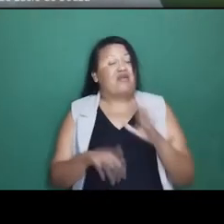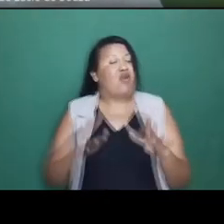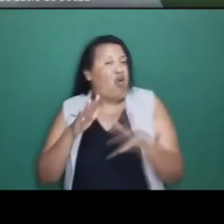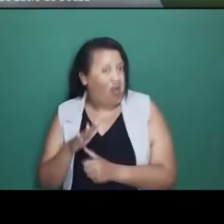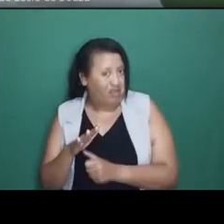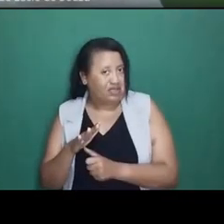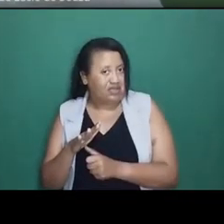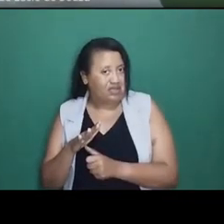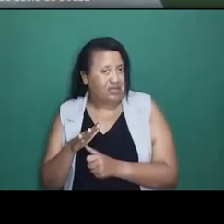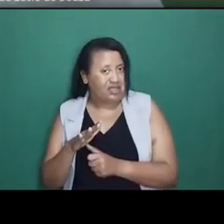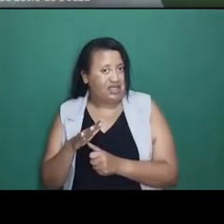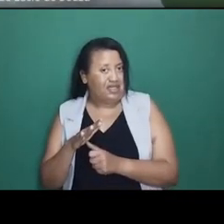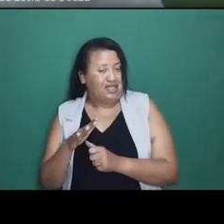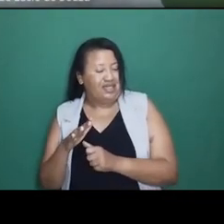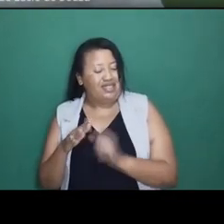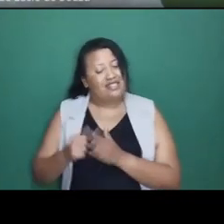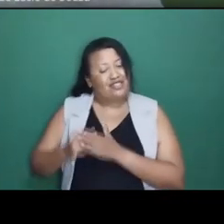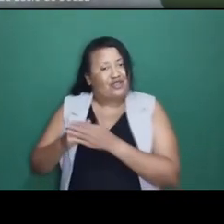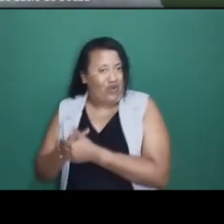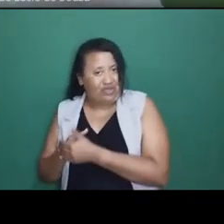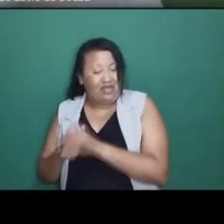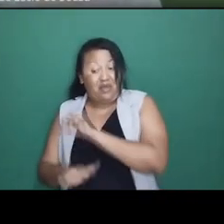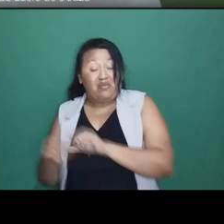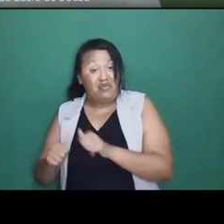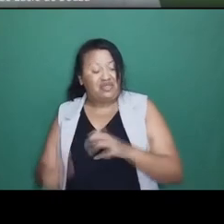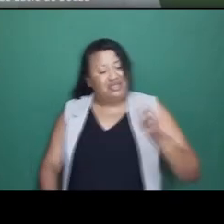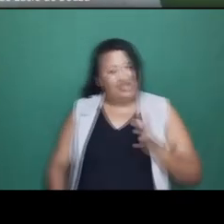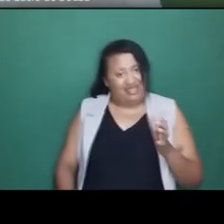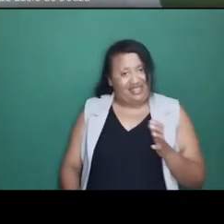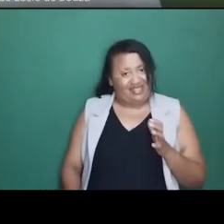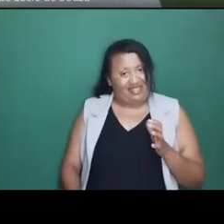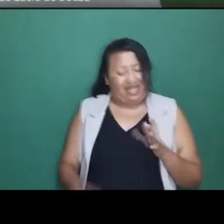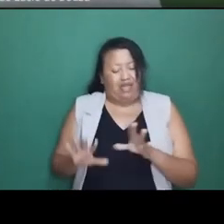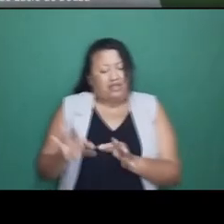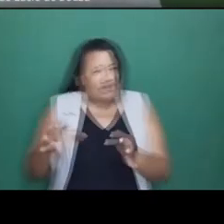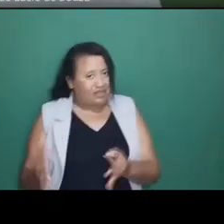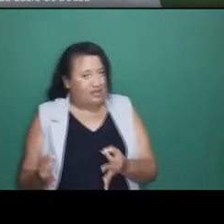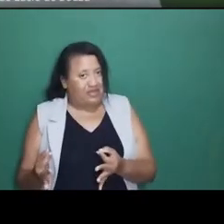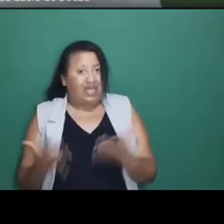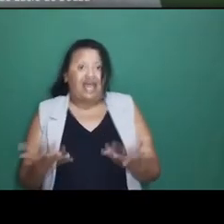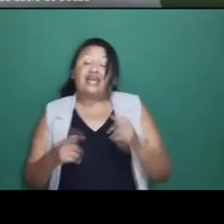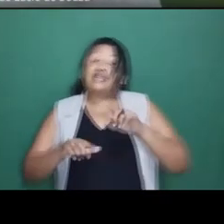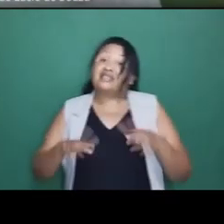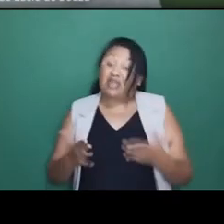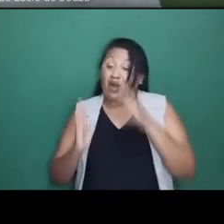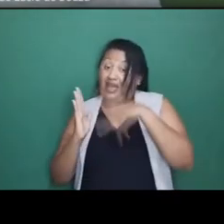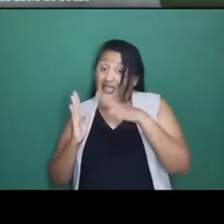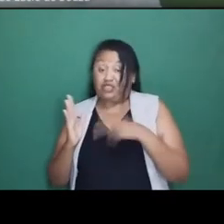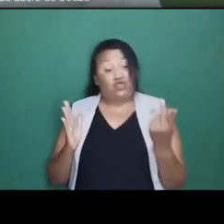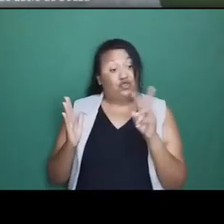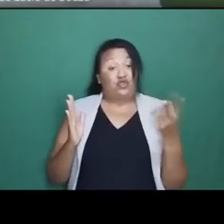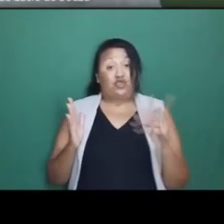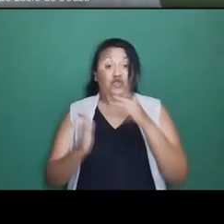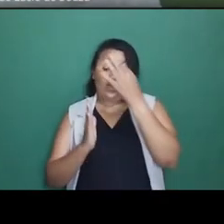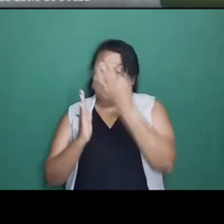e esconde passa de barão a Visconde Então a partir da leitura dos textos e